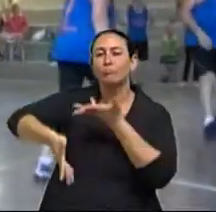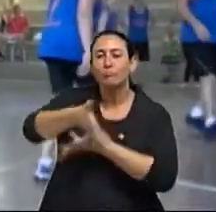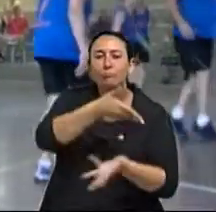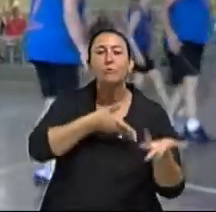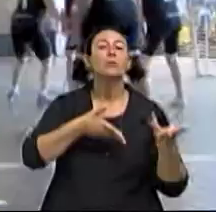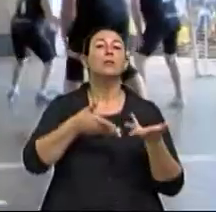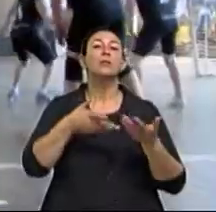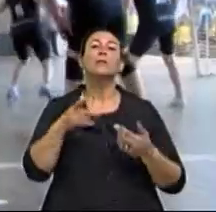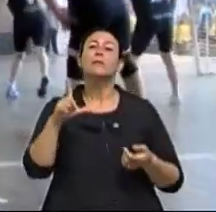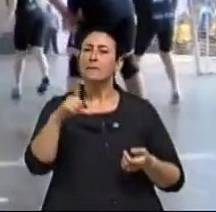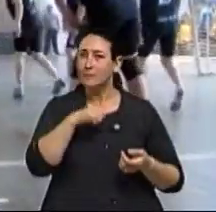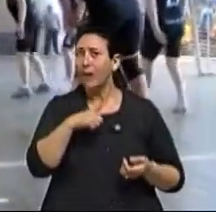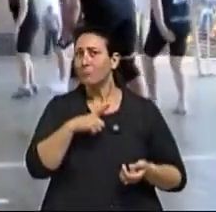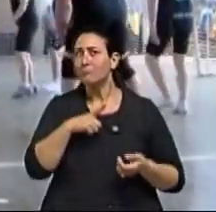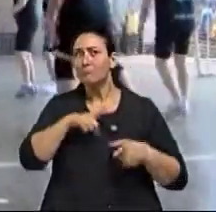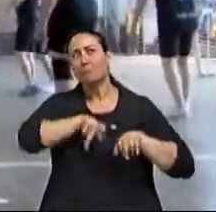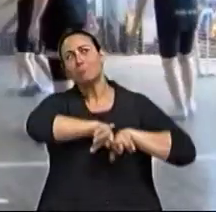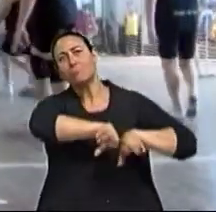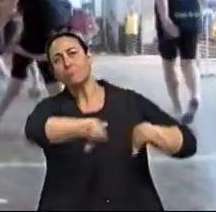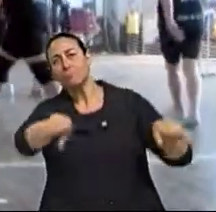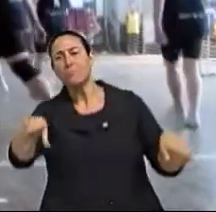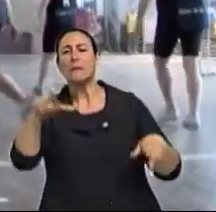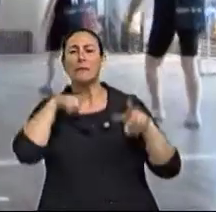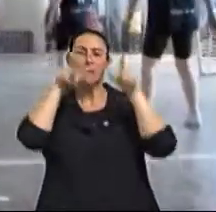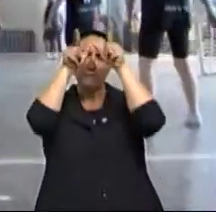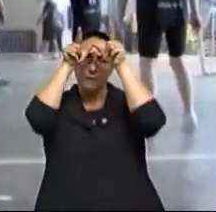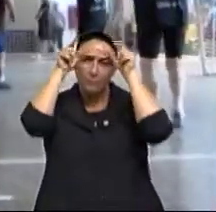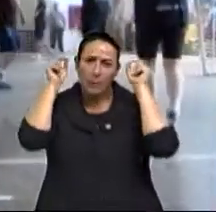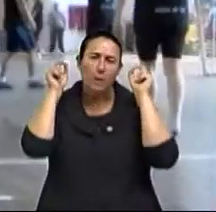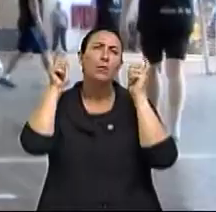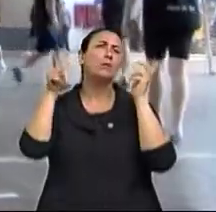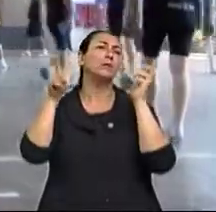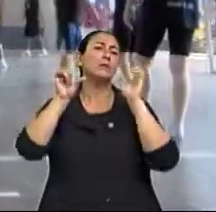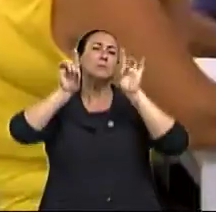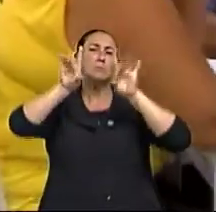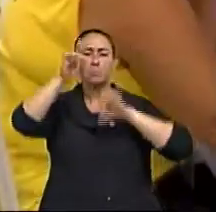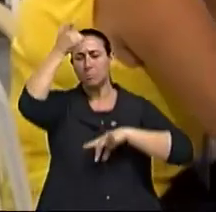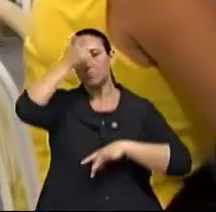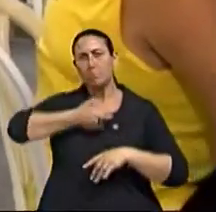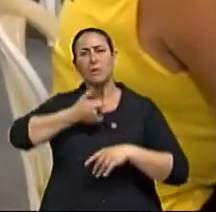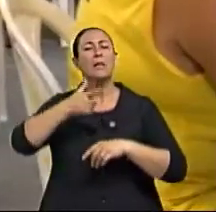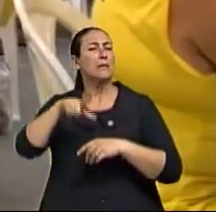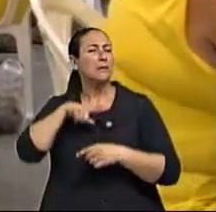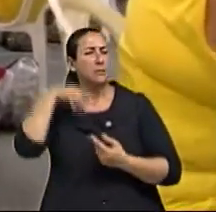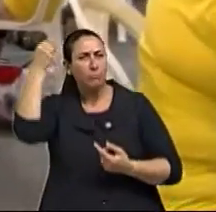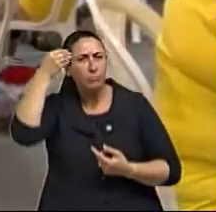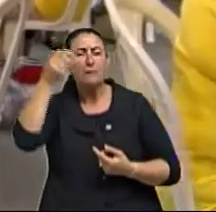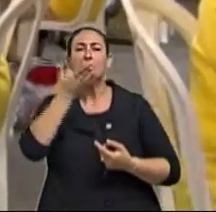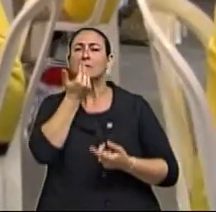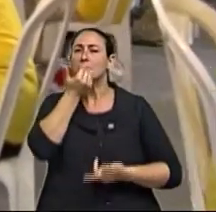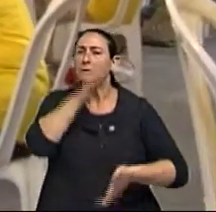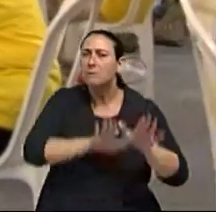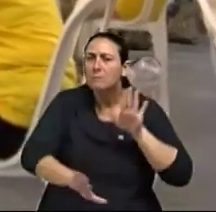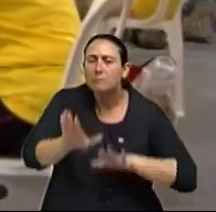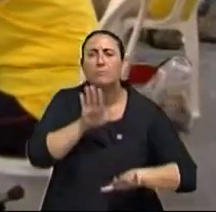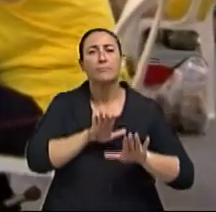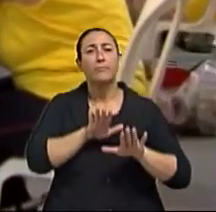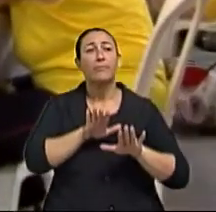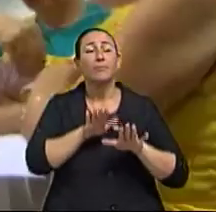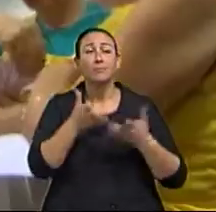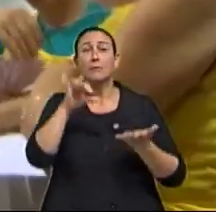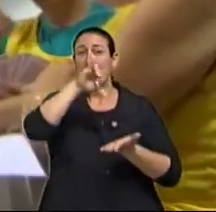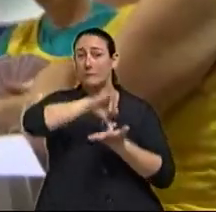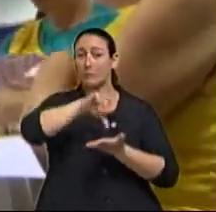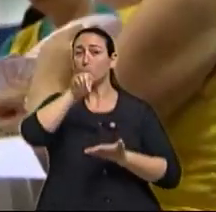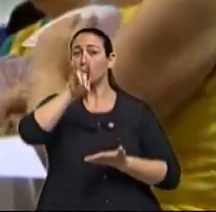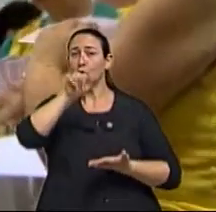brasileiro, né? Então, enfermeiros especializados em idosos, eventualmente psicólogos, nutricionistas, né? Então, todo